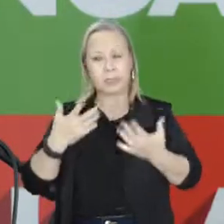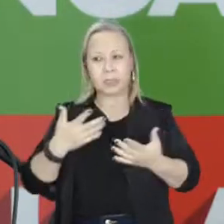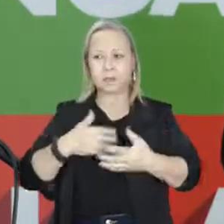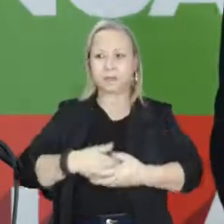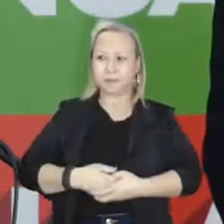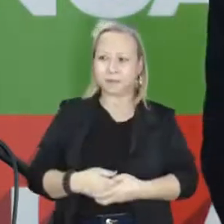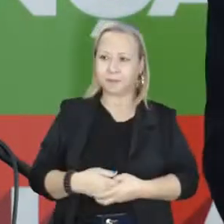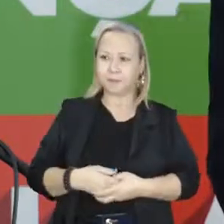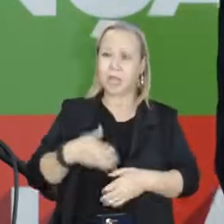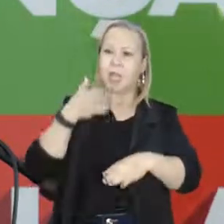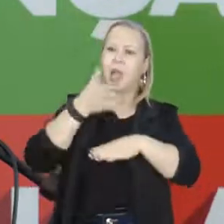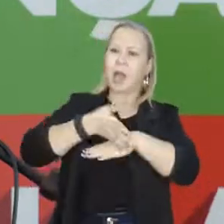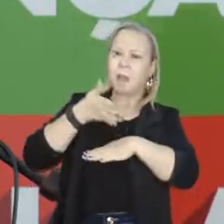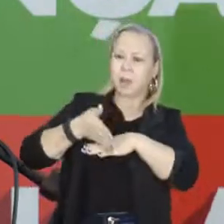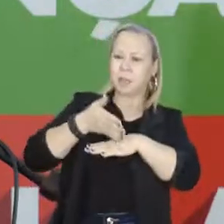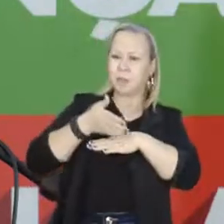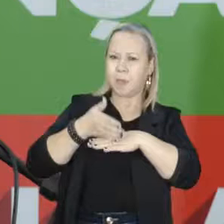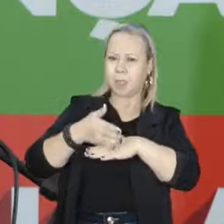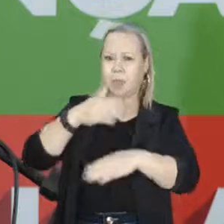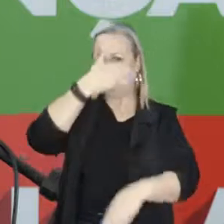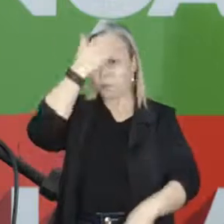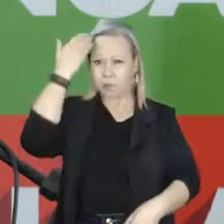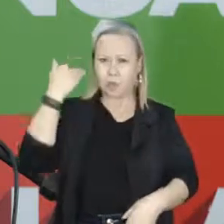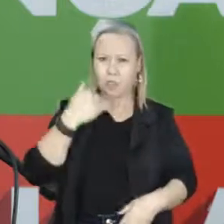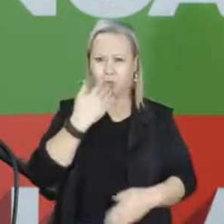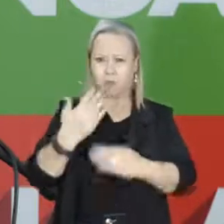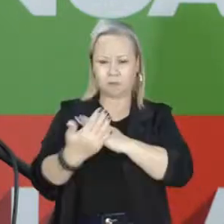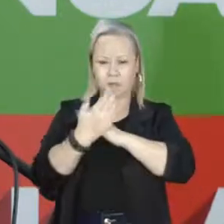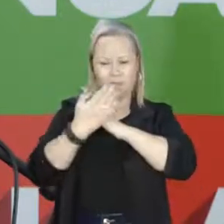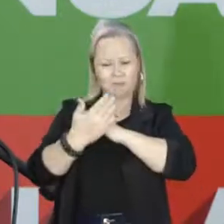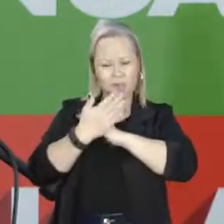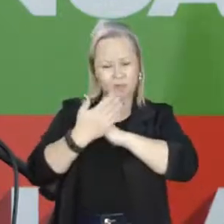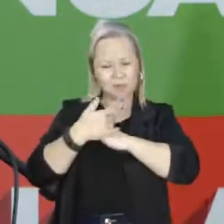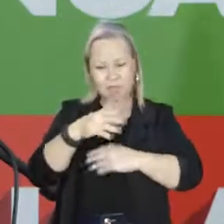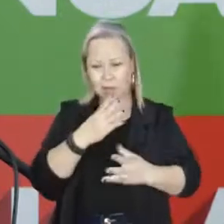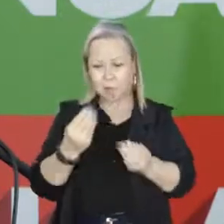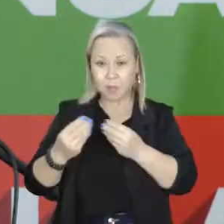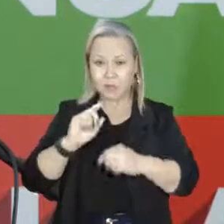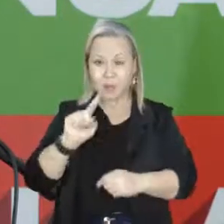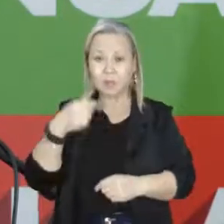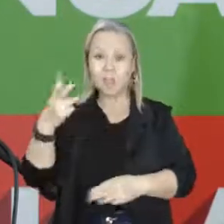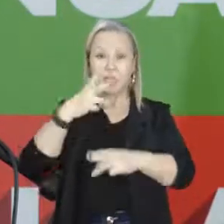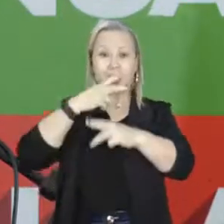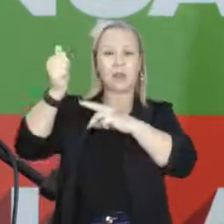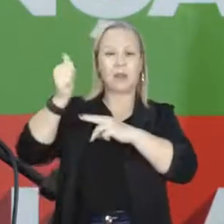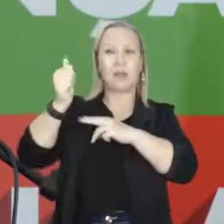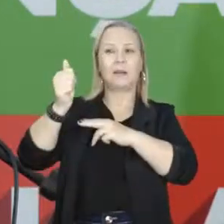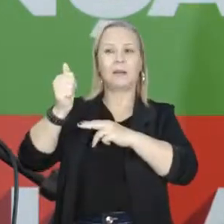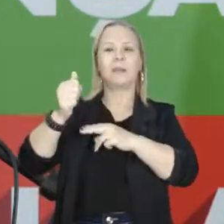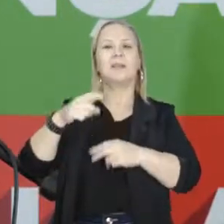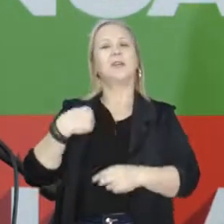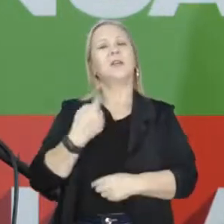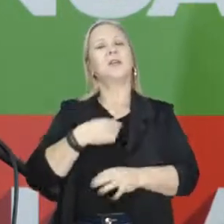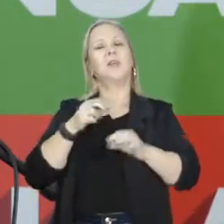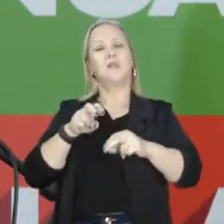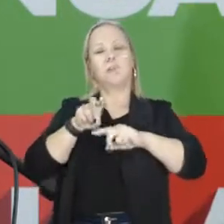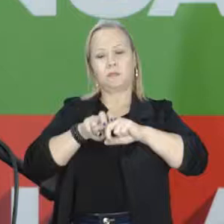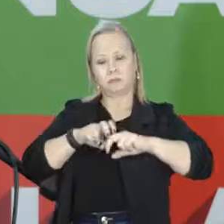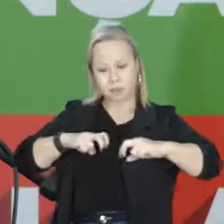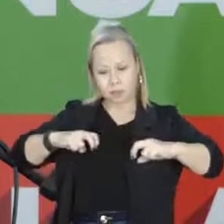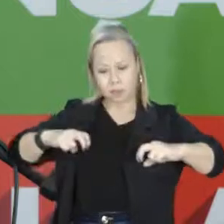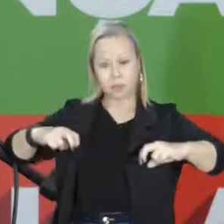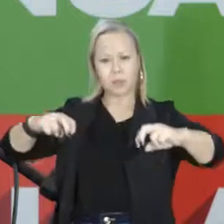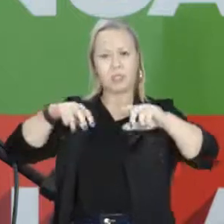participação da Simone vai nos ajudar muito. Depois que a gente ganhar, a gente vai sentar numa mesa e vai